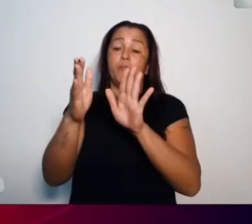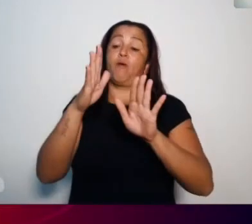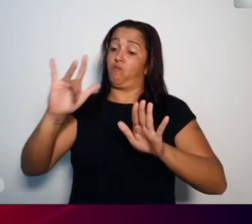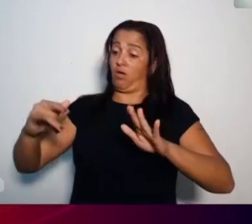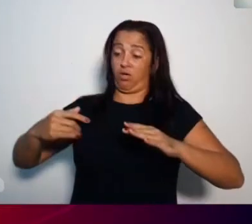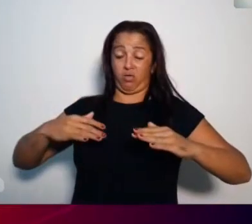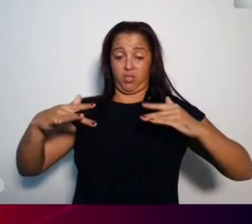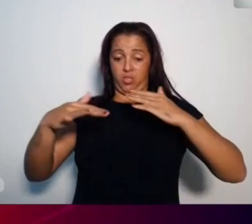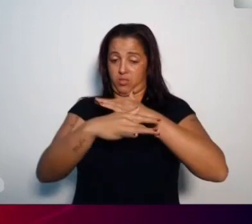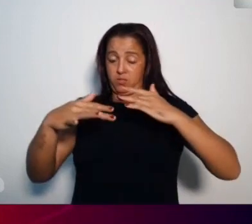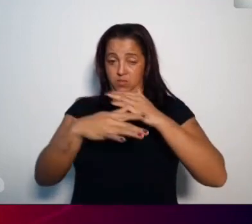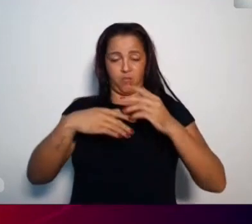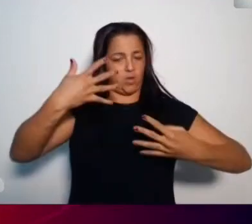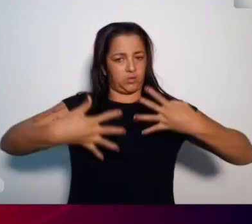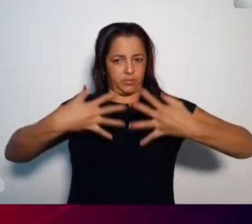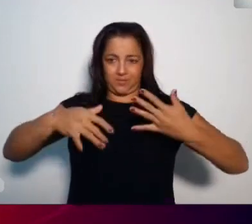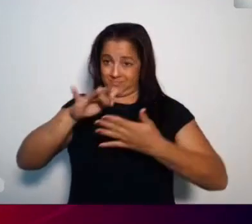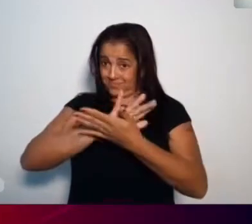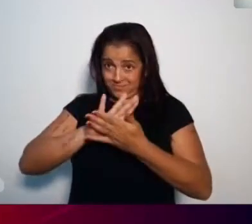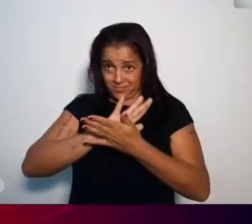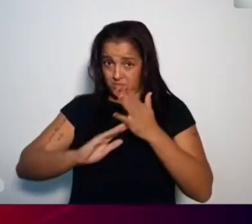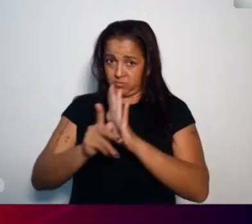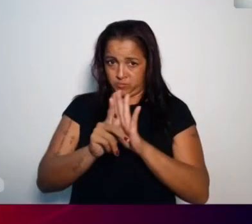não atrapalhar o comércio.